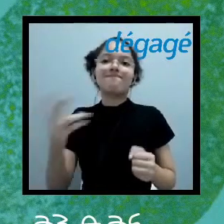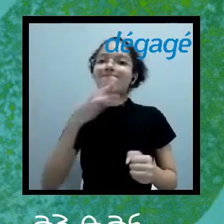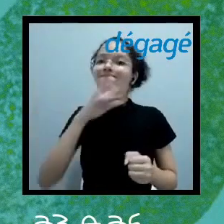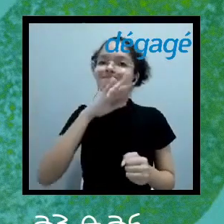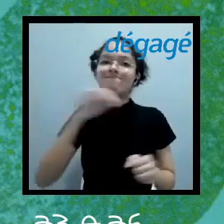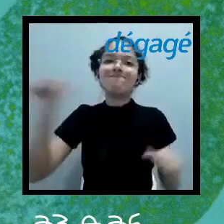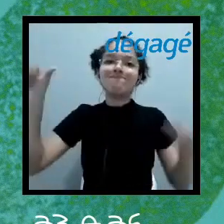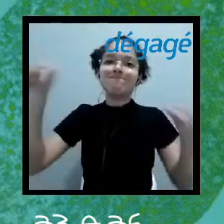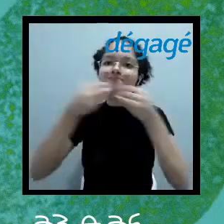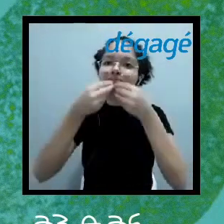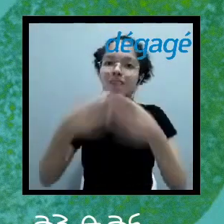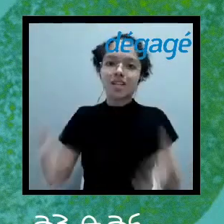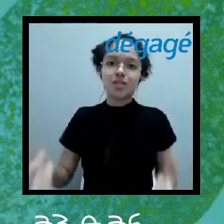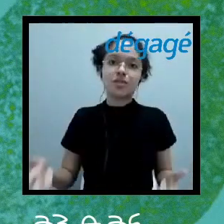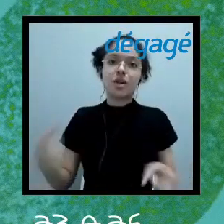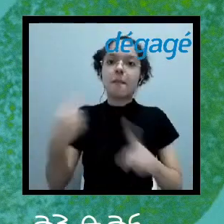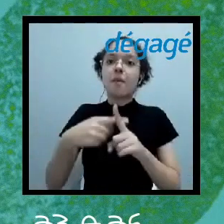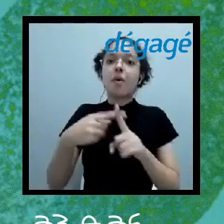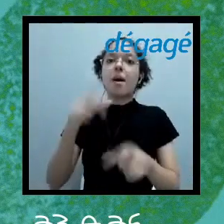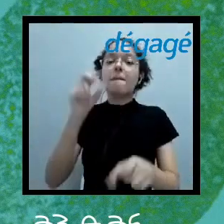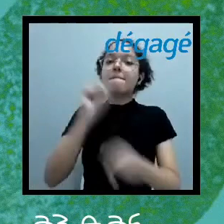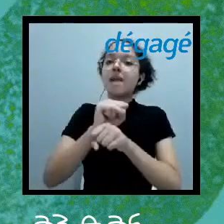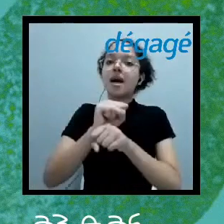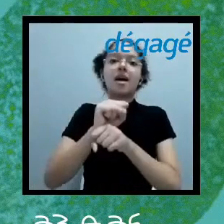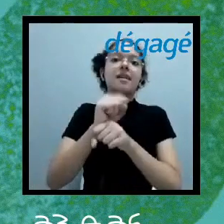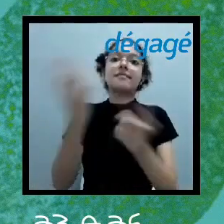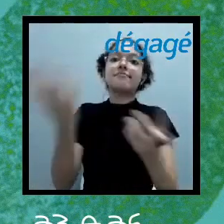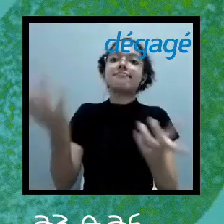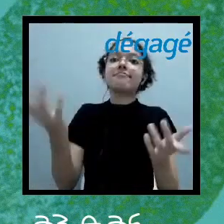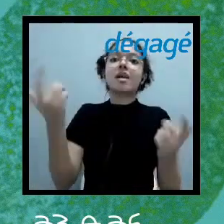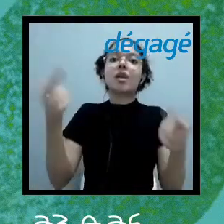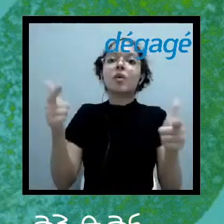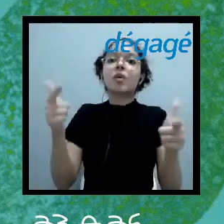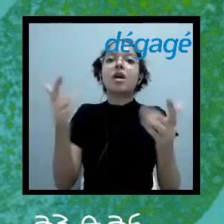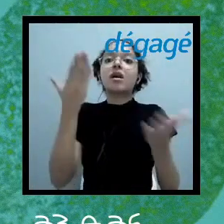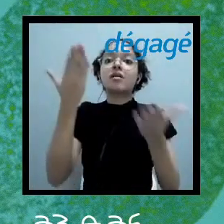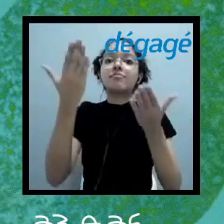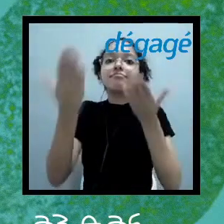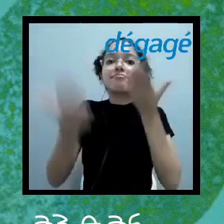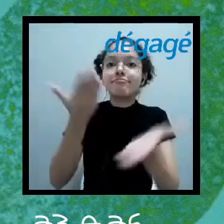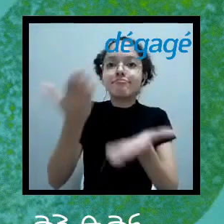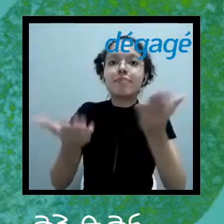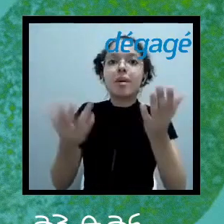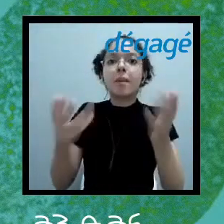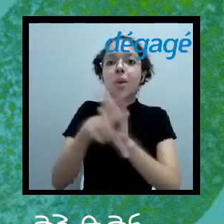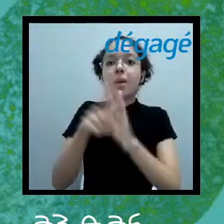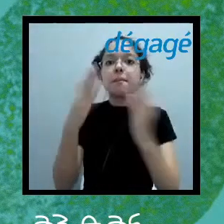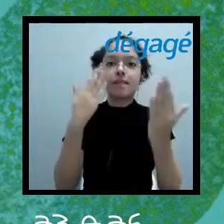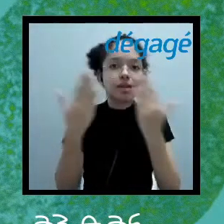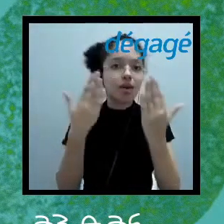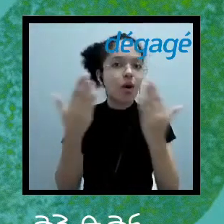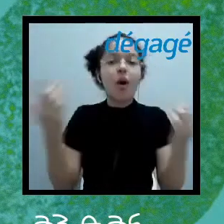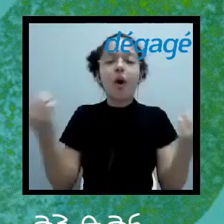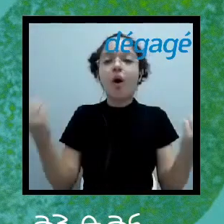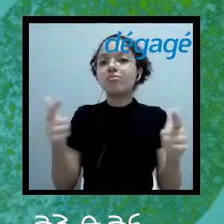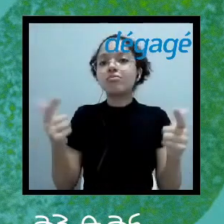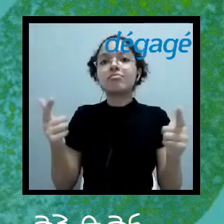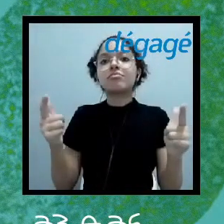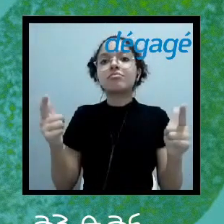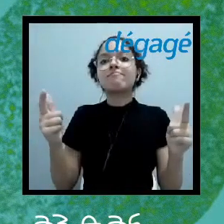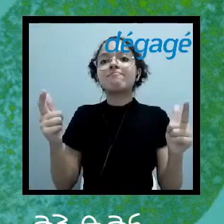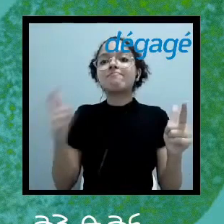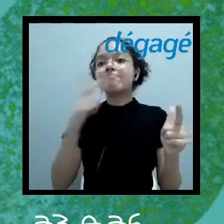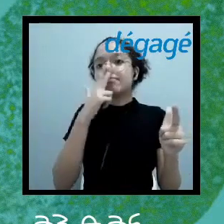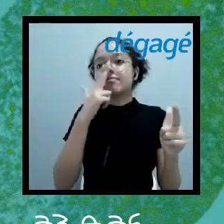das escolas, né? Nada mais acontece, e elas estão se sentindo muito